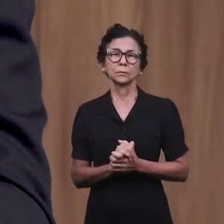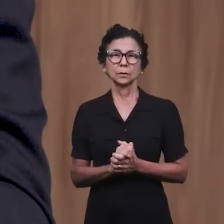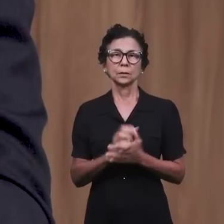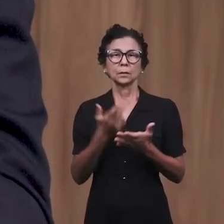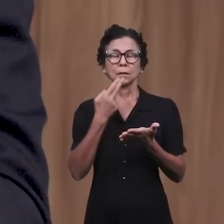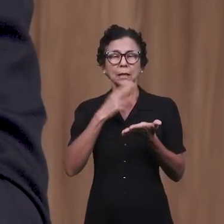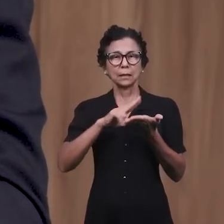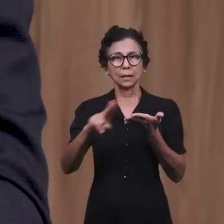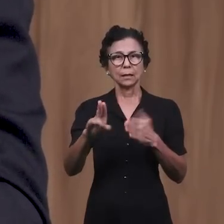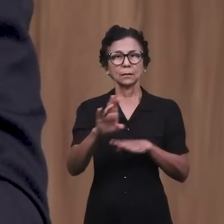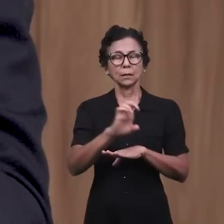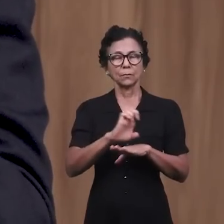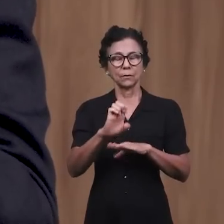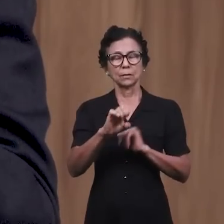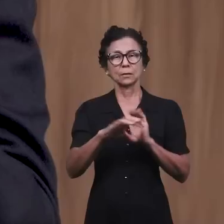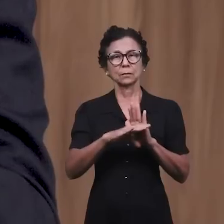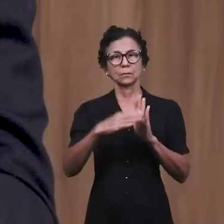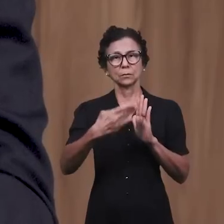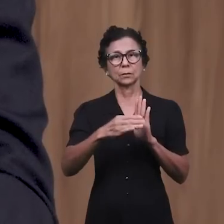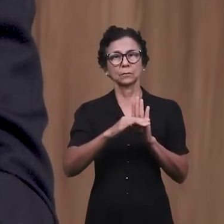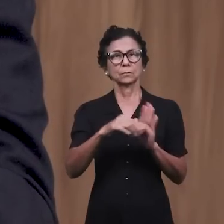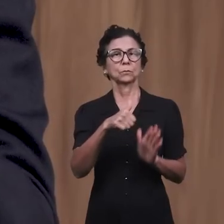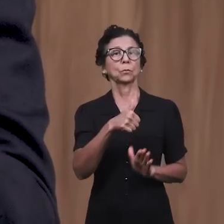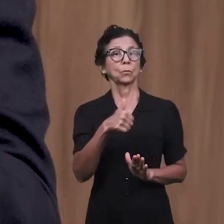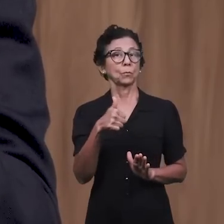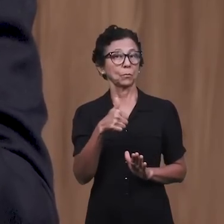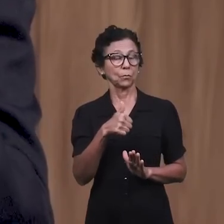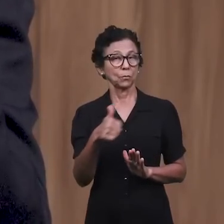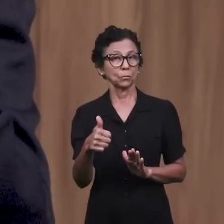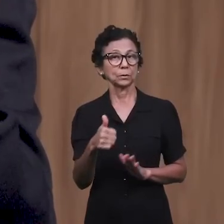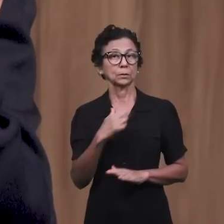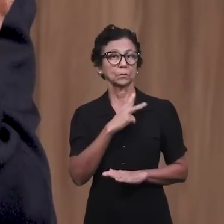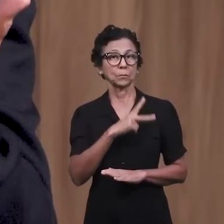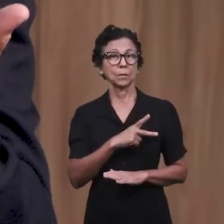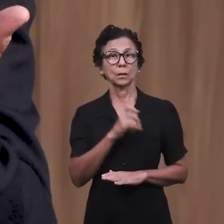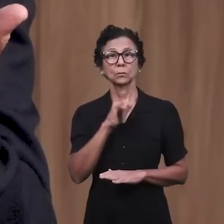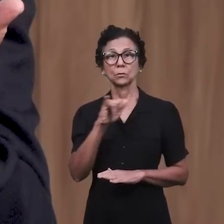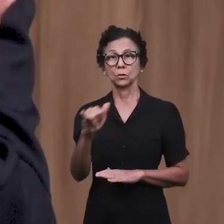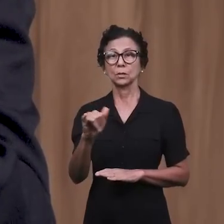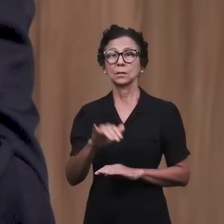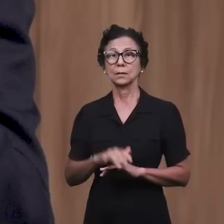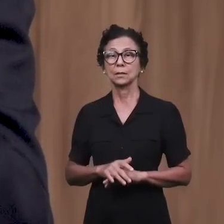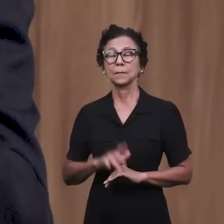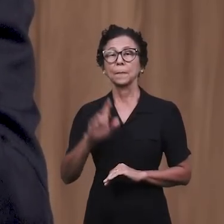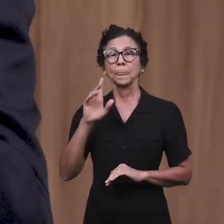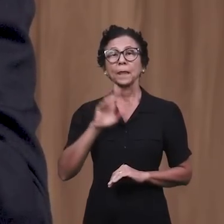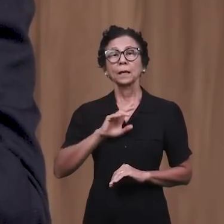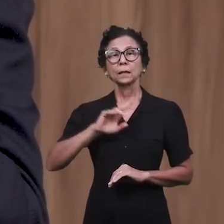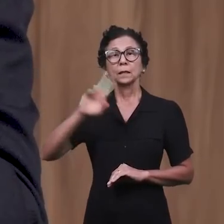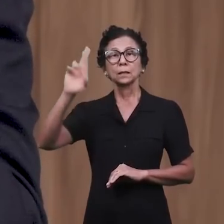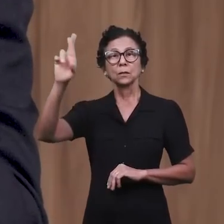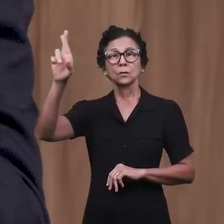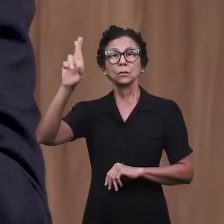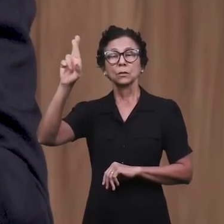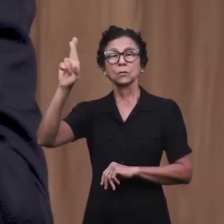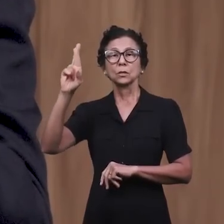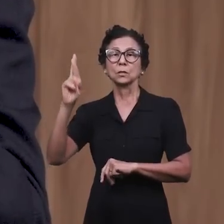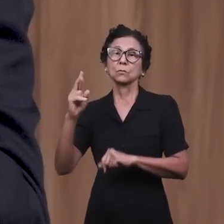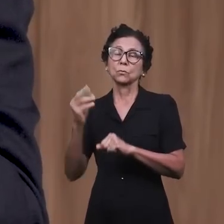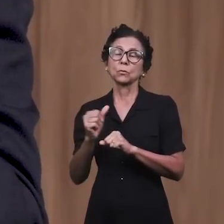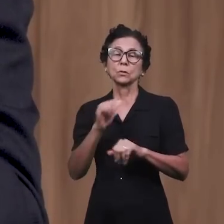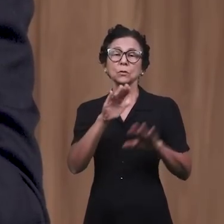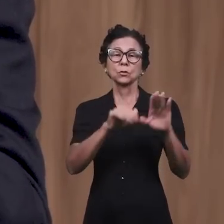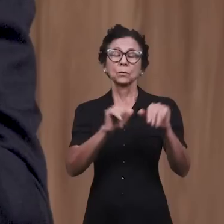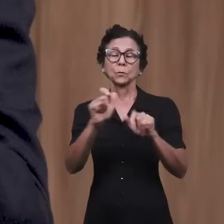aos Efésios, capítulo 4, versículo 11, né, quando ele fala que Jesus deu, né, ele mesmo deu uns para apóstolos, outros